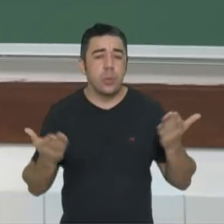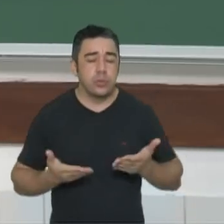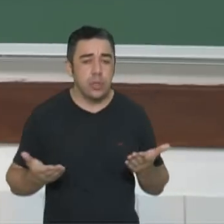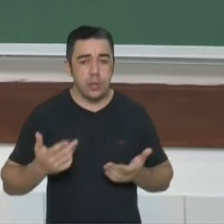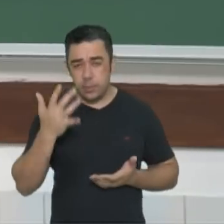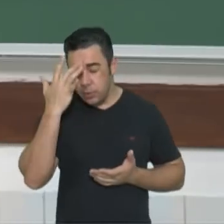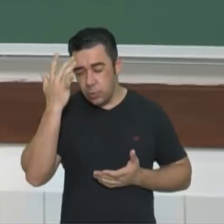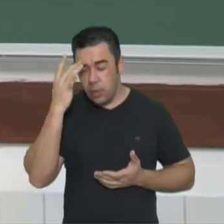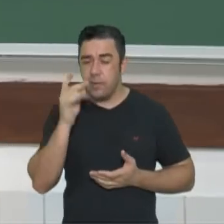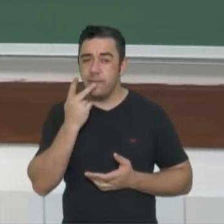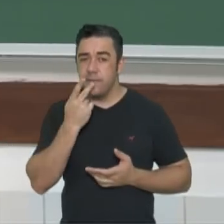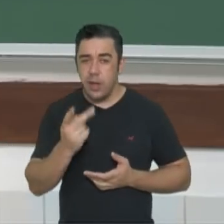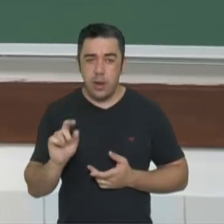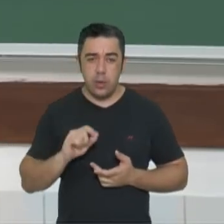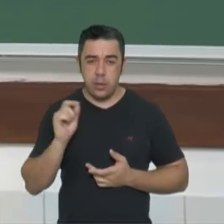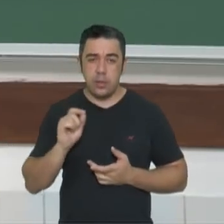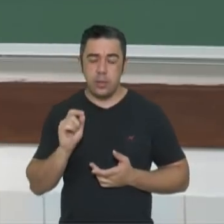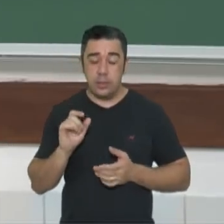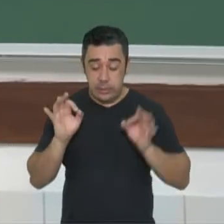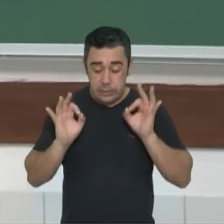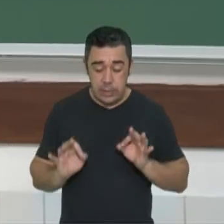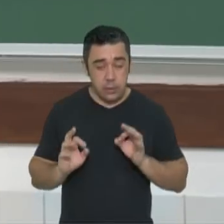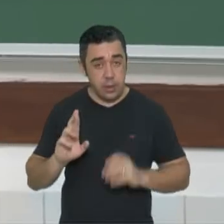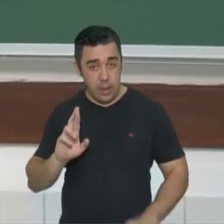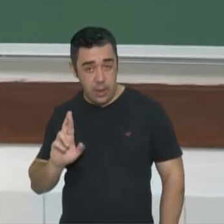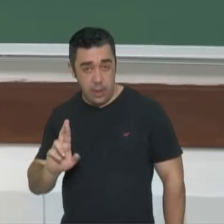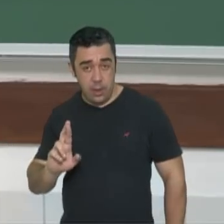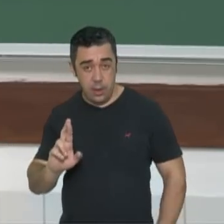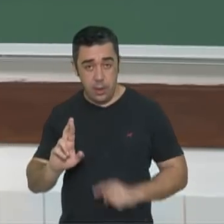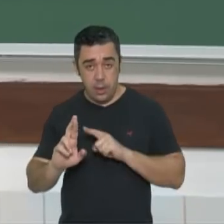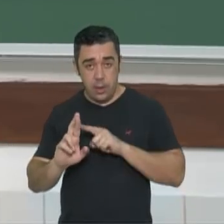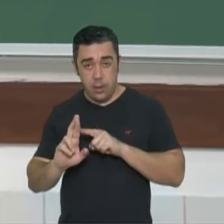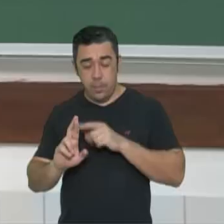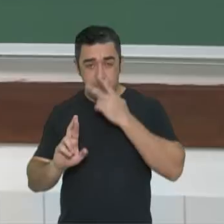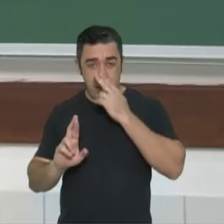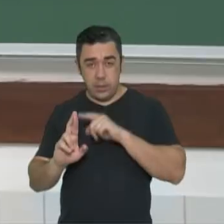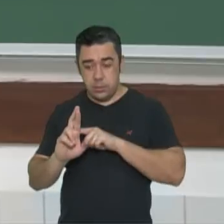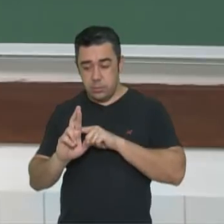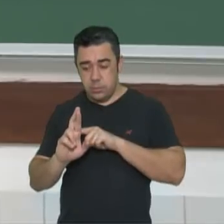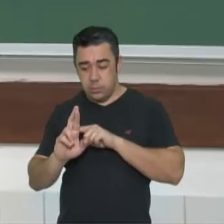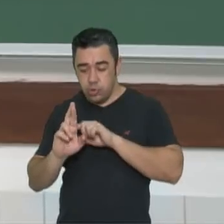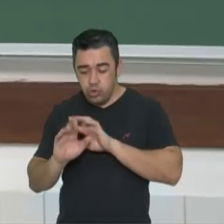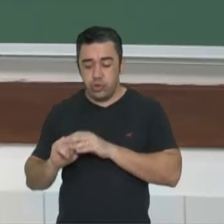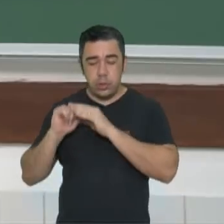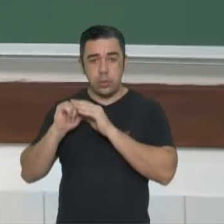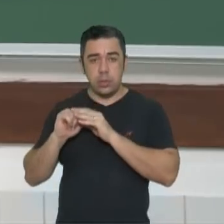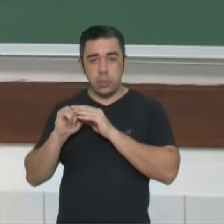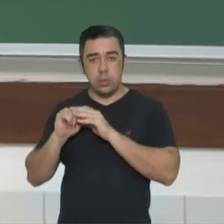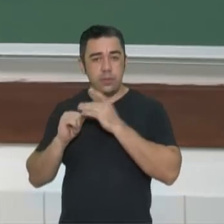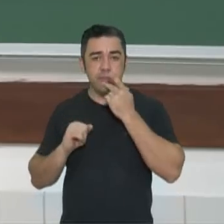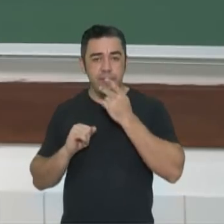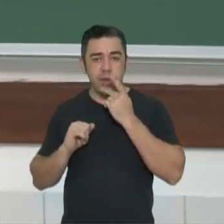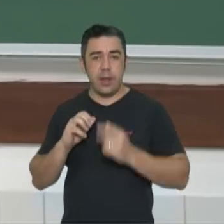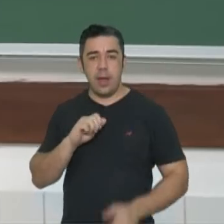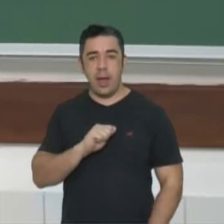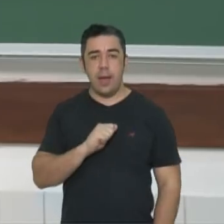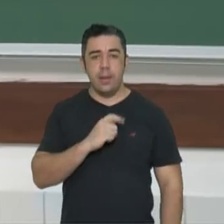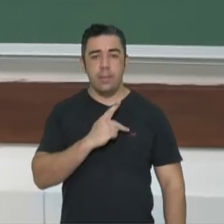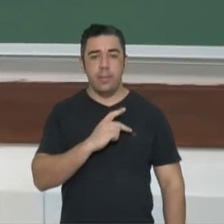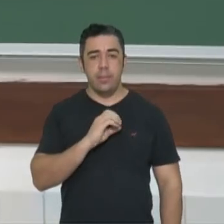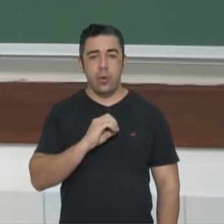As pessoas, em vez de falar o infinitivo de forma com R certinho, a gente tem suprimido esse R. E apócope é